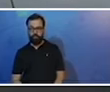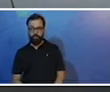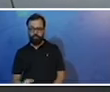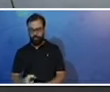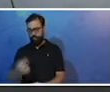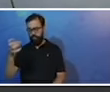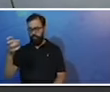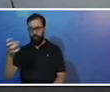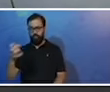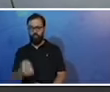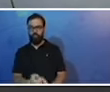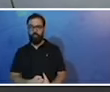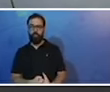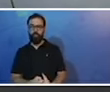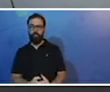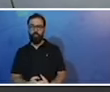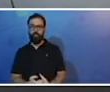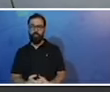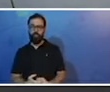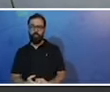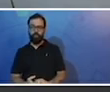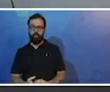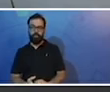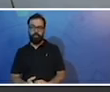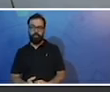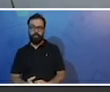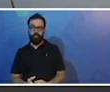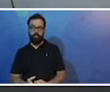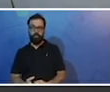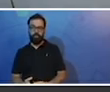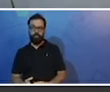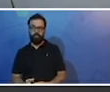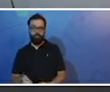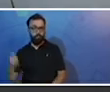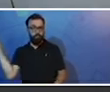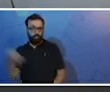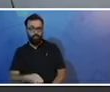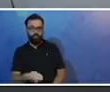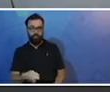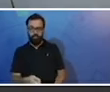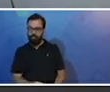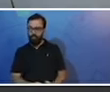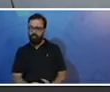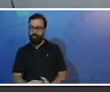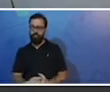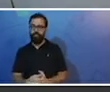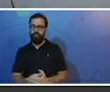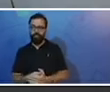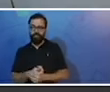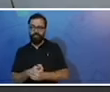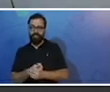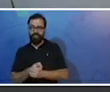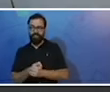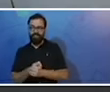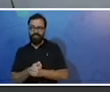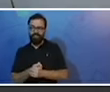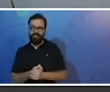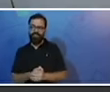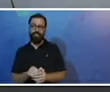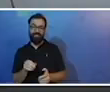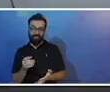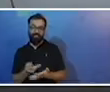pau tá vocês vão entender depois então o pau nessa parte da música ele dá uma paulada Nossa professor é errado isso aí né